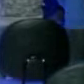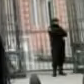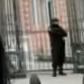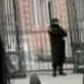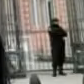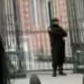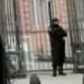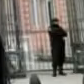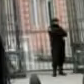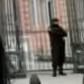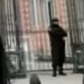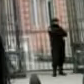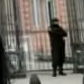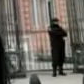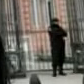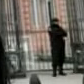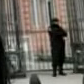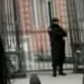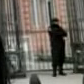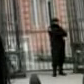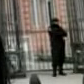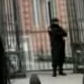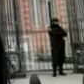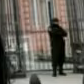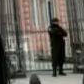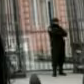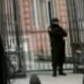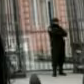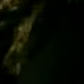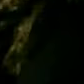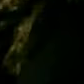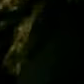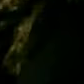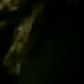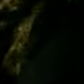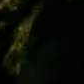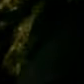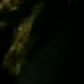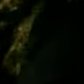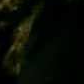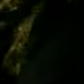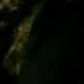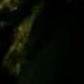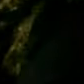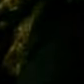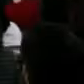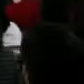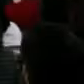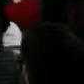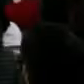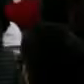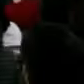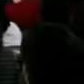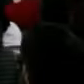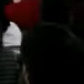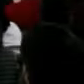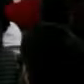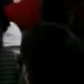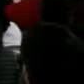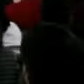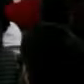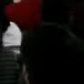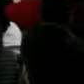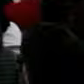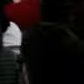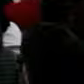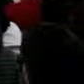Norte, pastores Bruno Toigo, Gabriela Toigo e Darlan Guimarães. Ministério Espaço